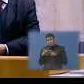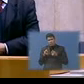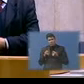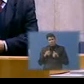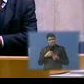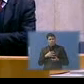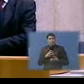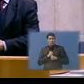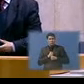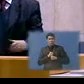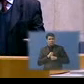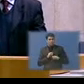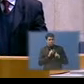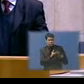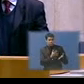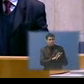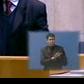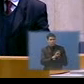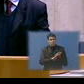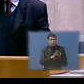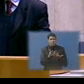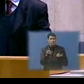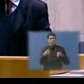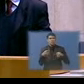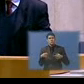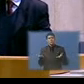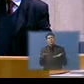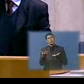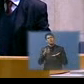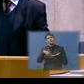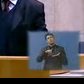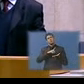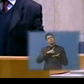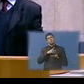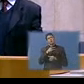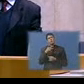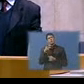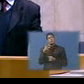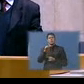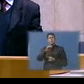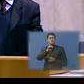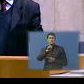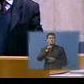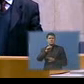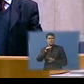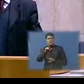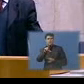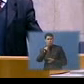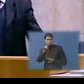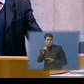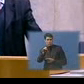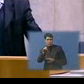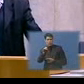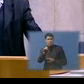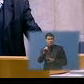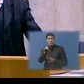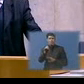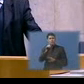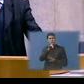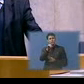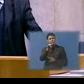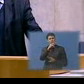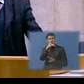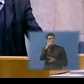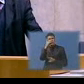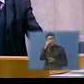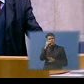E o que acontece hoje? Nós temos um saldo, em 30 de abril, de 6,9 bilhões